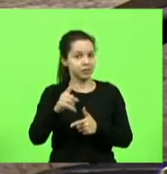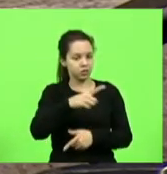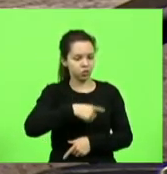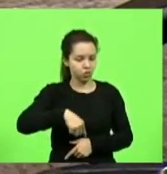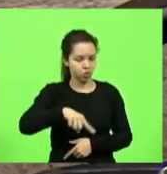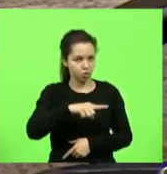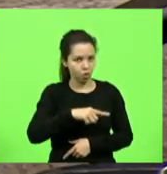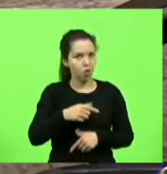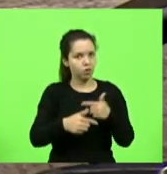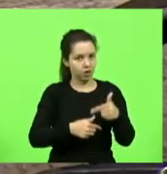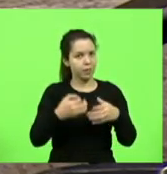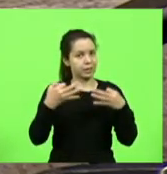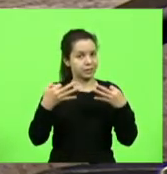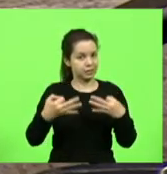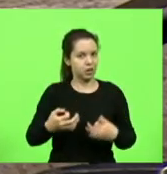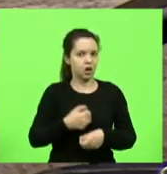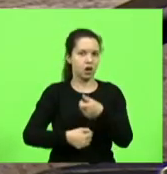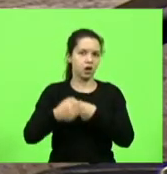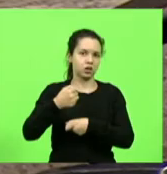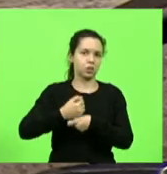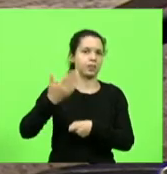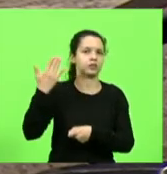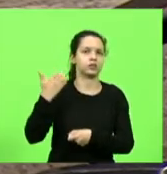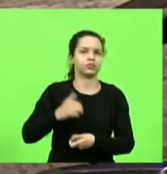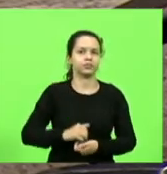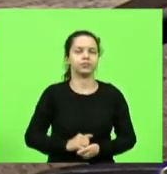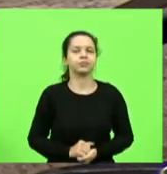ano passado. Ponto.